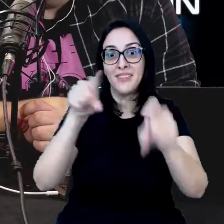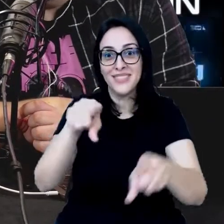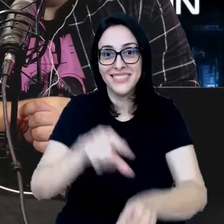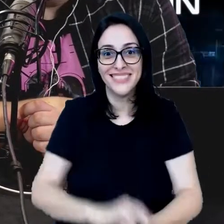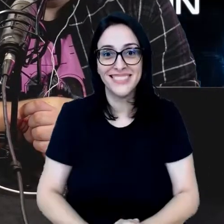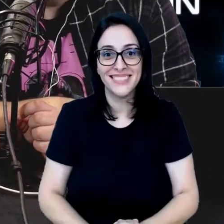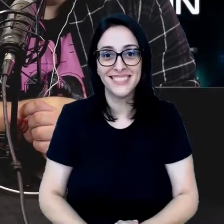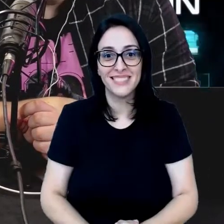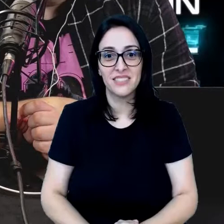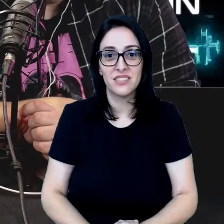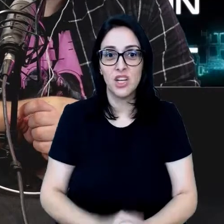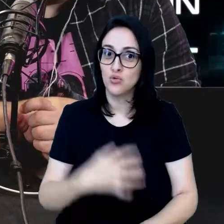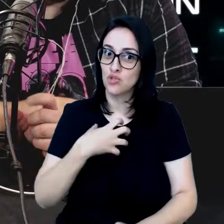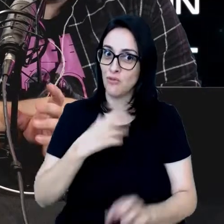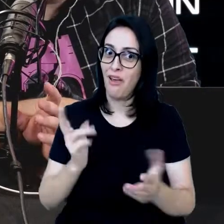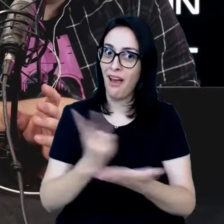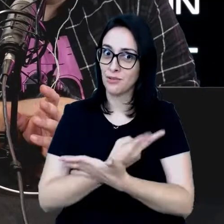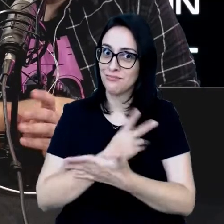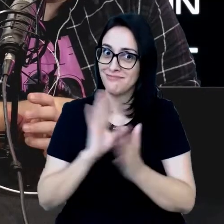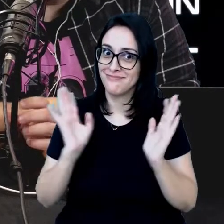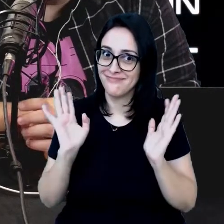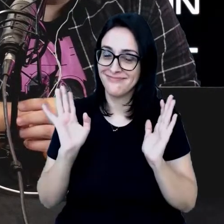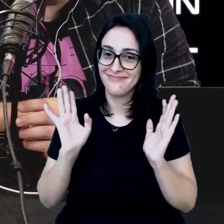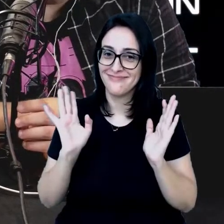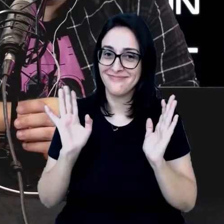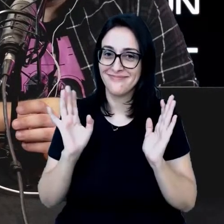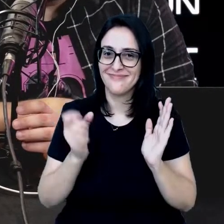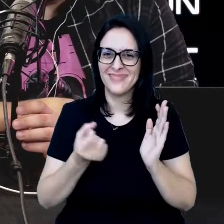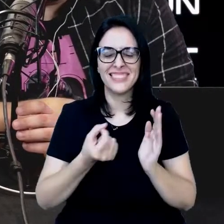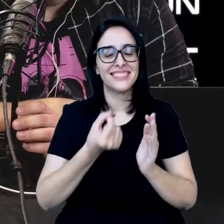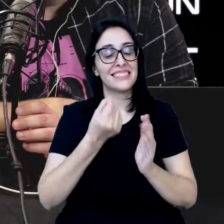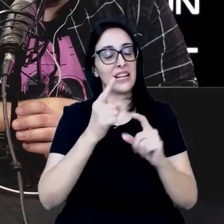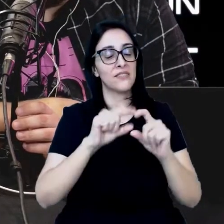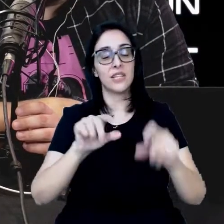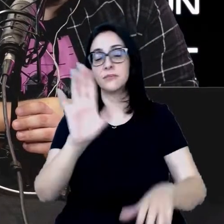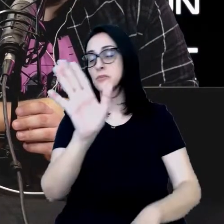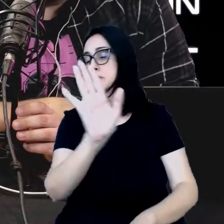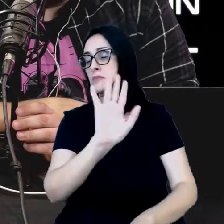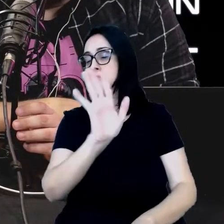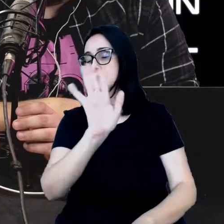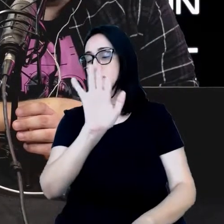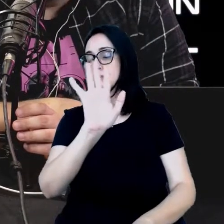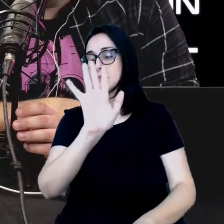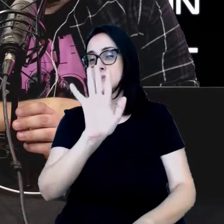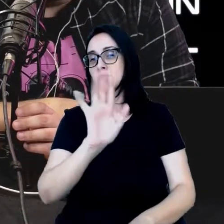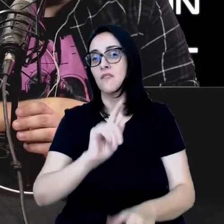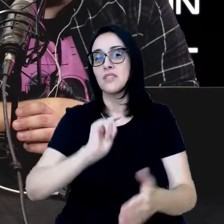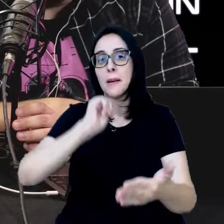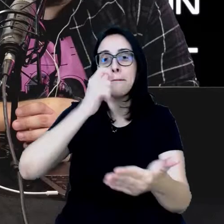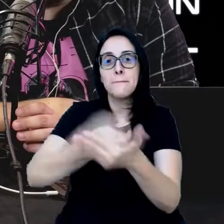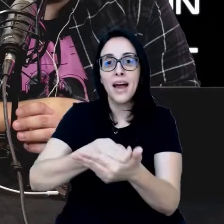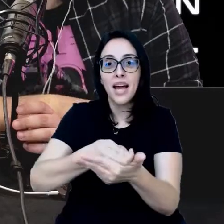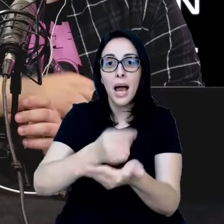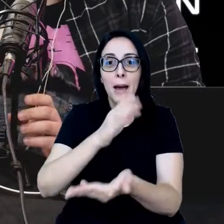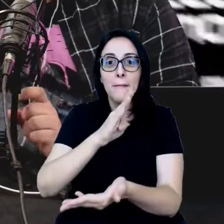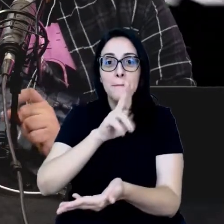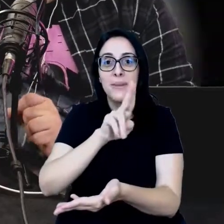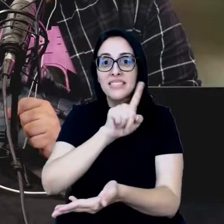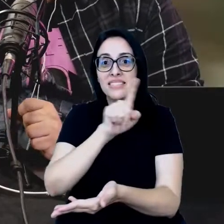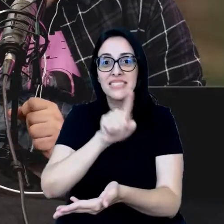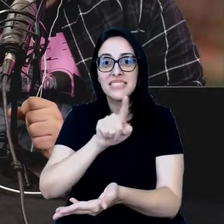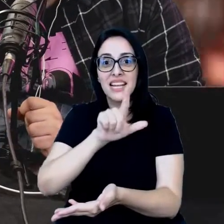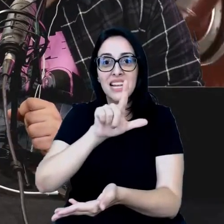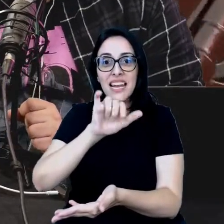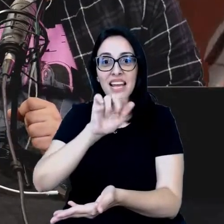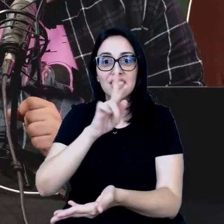Do jeito errado. Tá, ficou super estranha essa frase. É, você gastaria dinheiro pra ter um Buzz Lightyear que se mexe? Se você